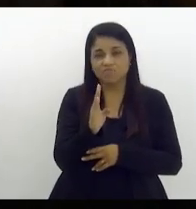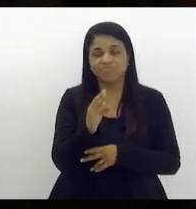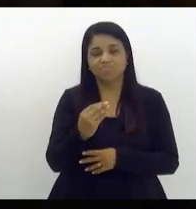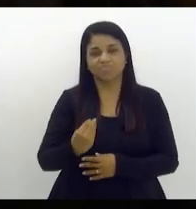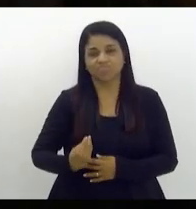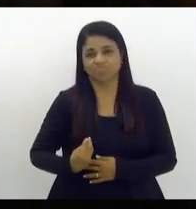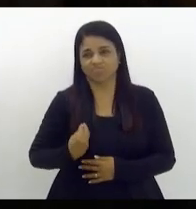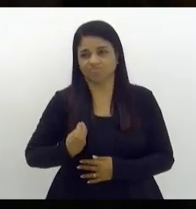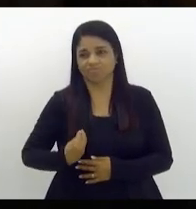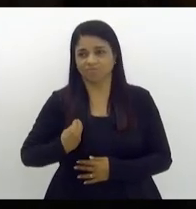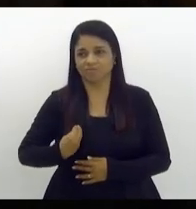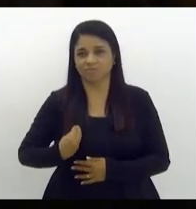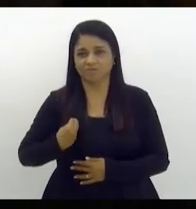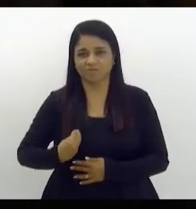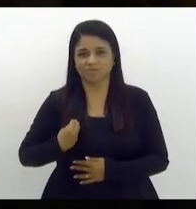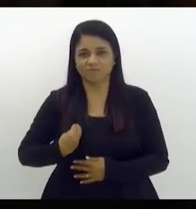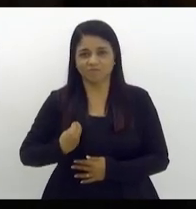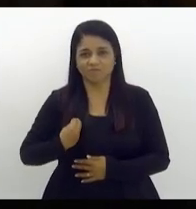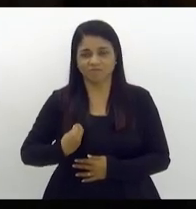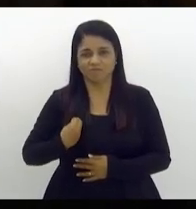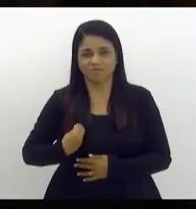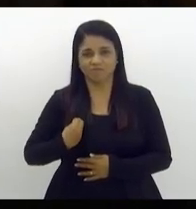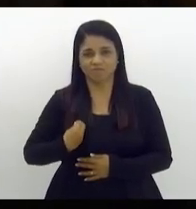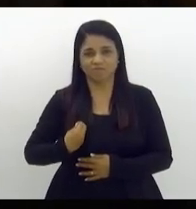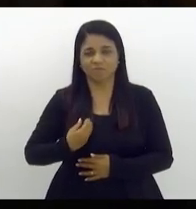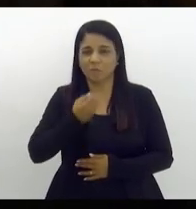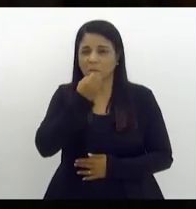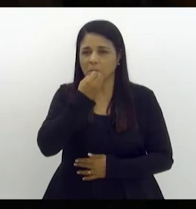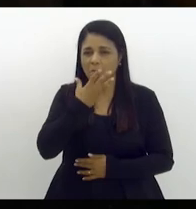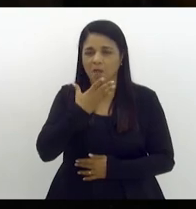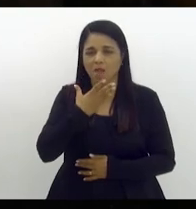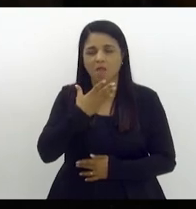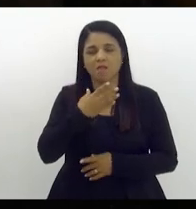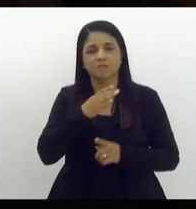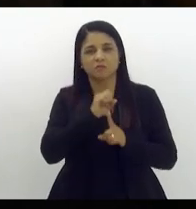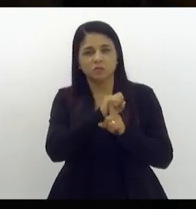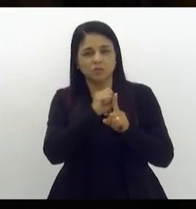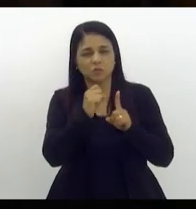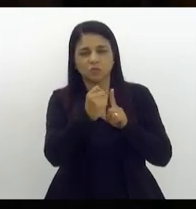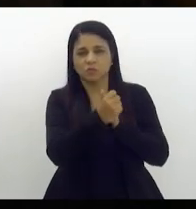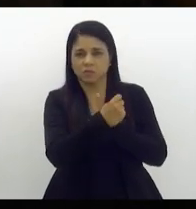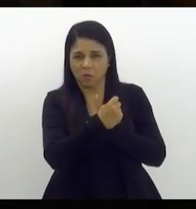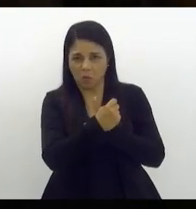viver um estado de bem-estar social.